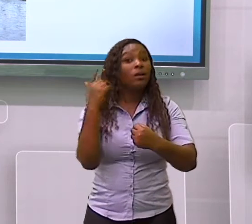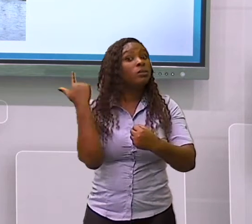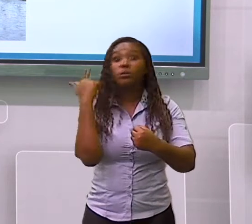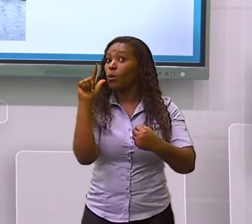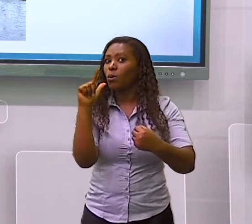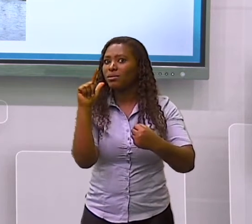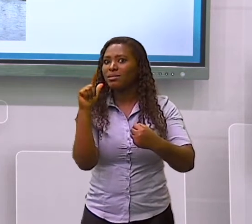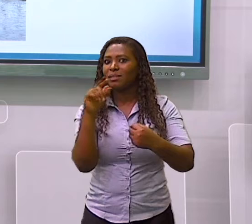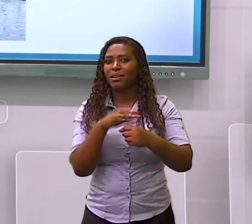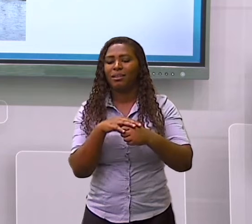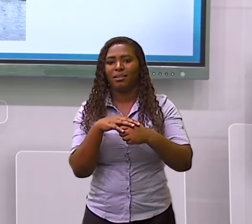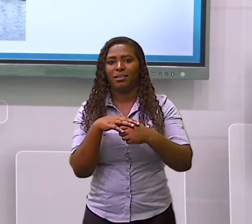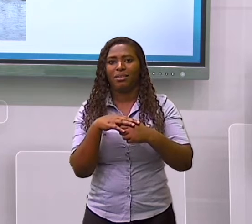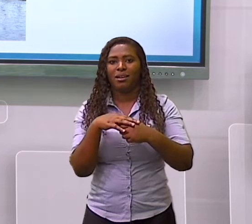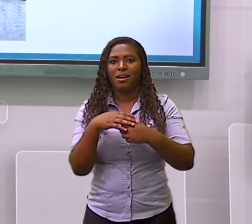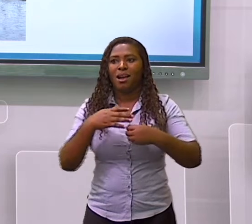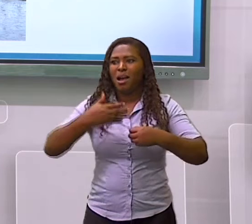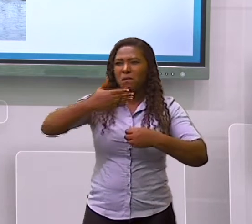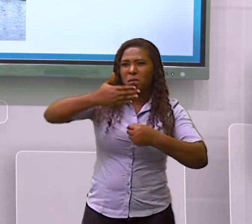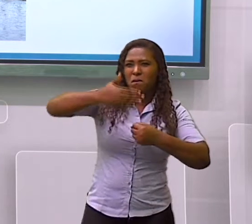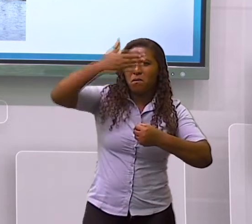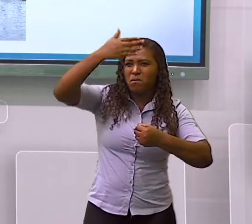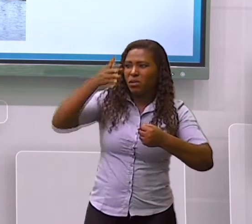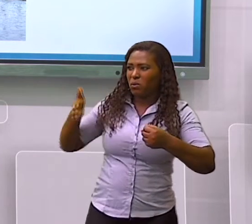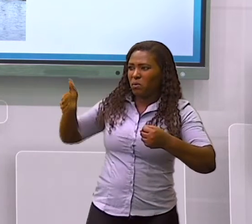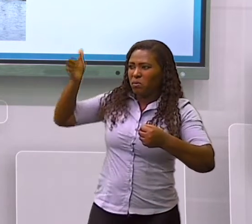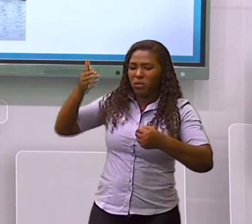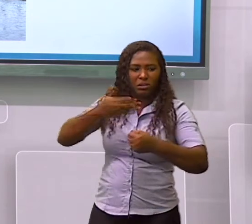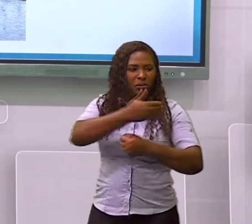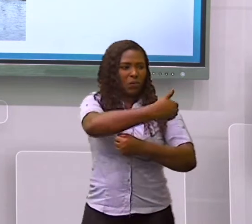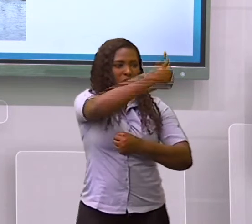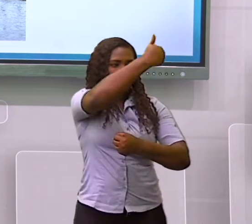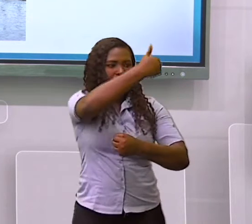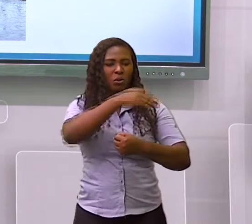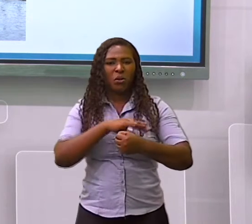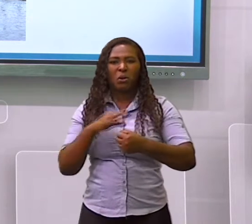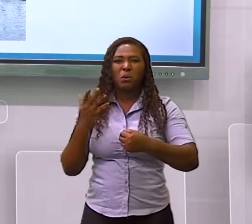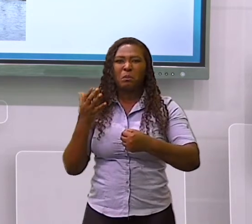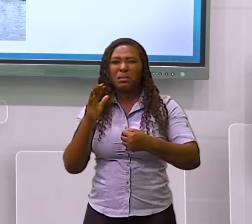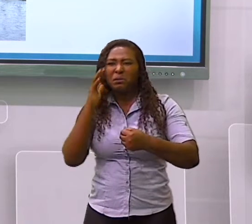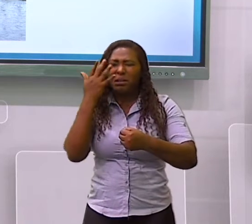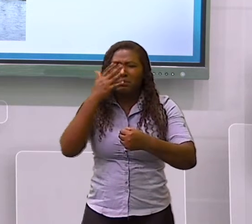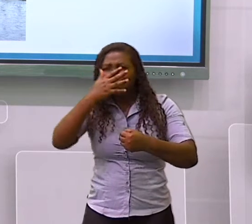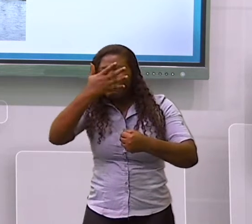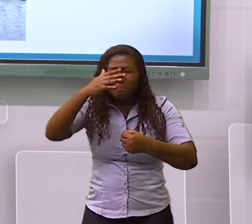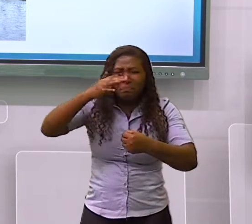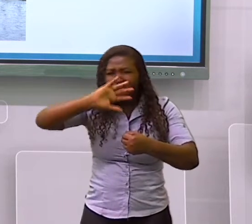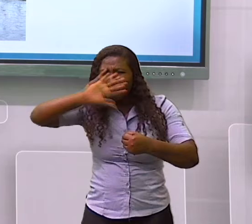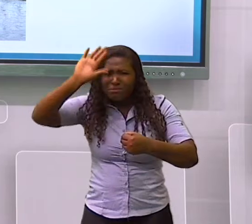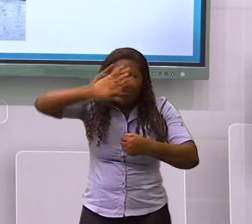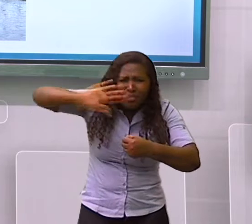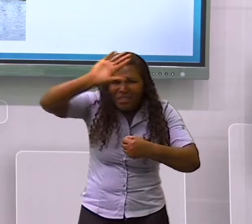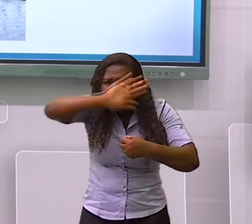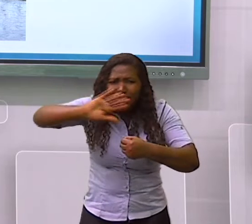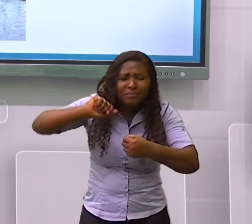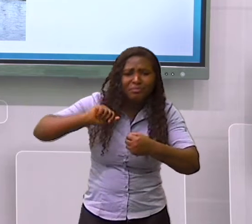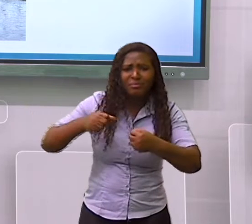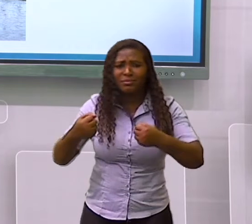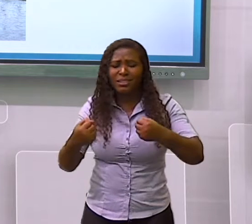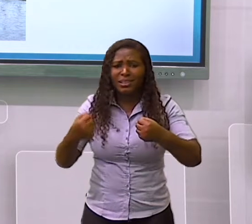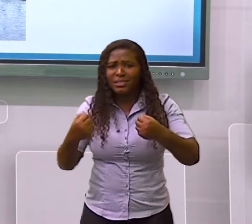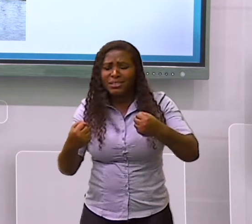a embaçar, não só na frente, não é isso? O que você tem que fazer? Você tem que parar o carro, tá? Num